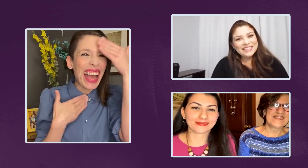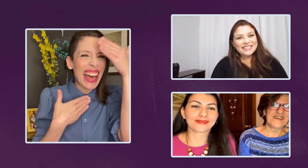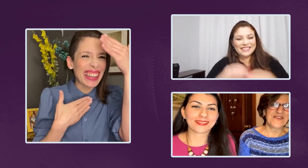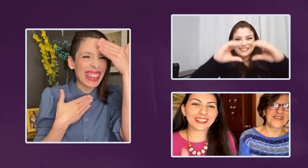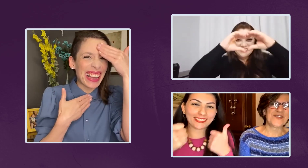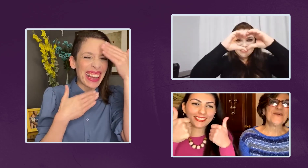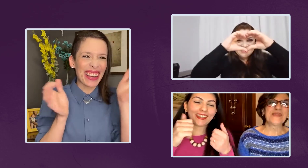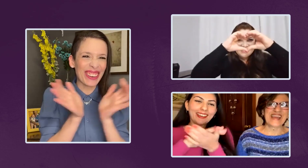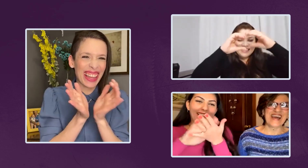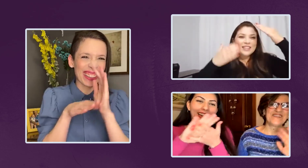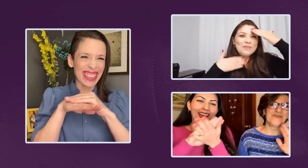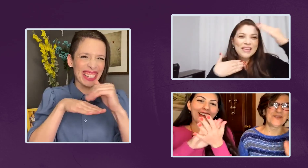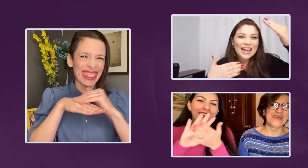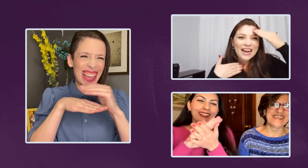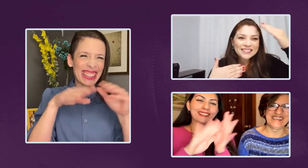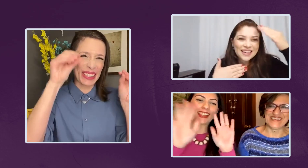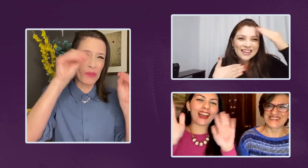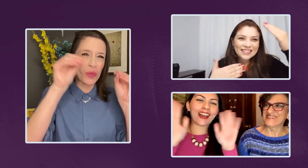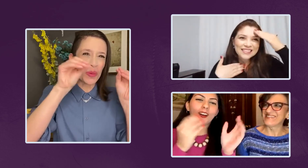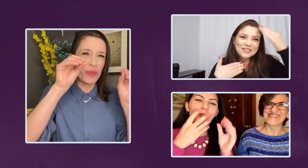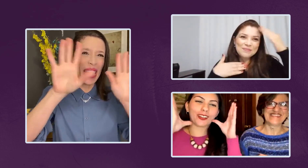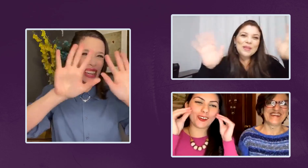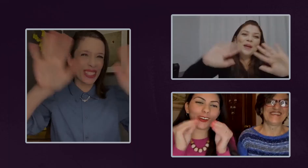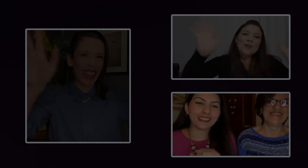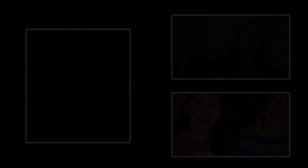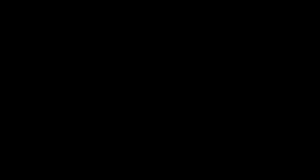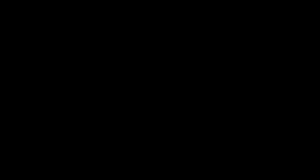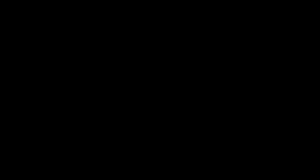Obrigada, Tá bem. Obrigada. colegas Boa queridas. noite. Obrigada. Boa Beijos, noite a beijos. todos.